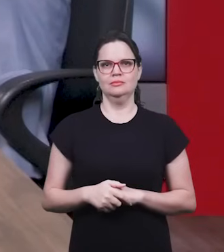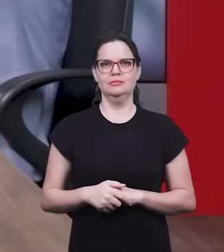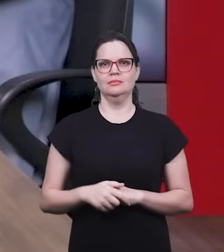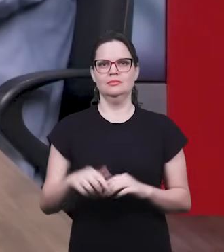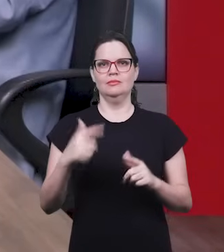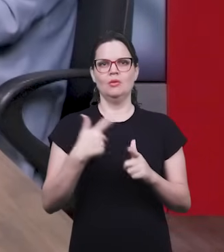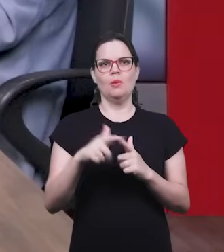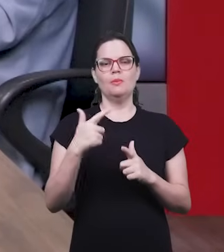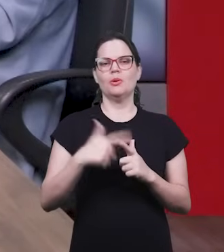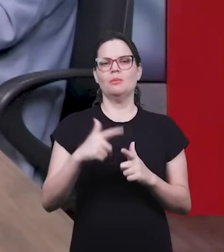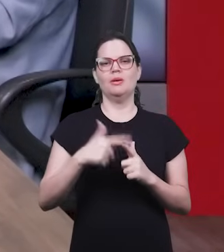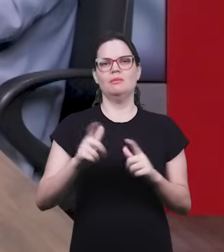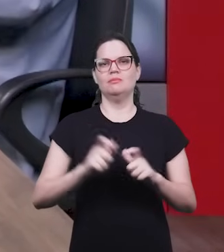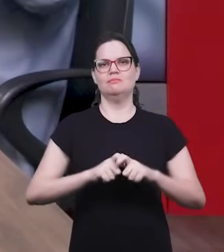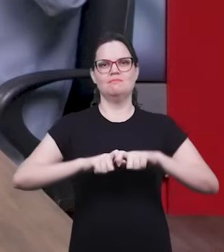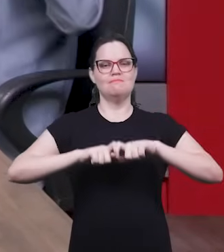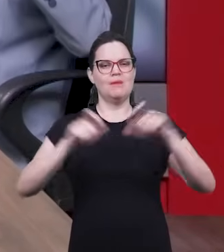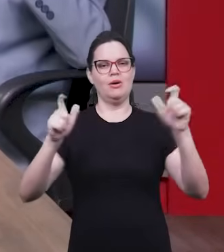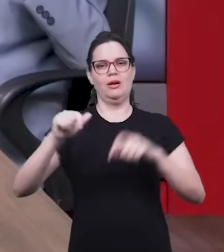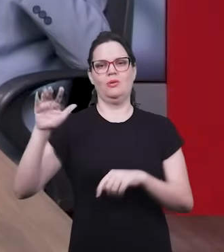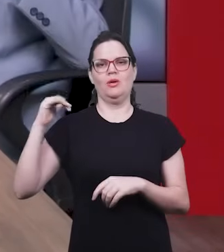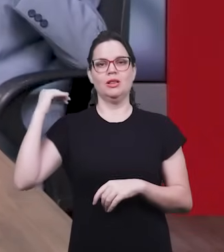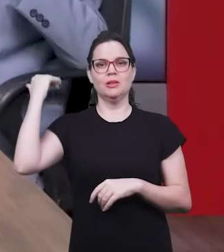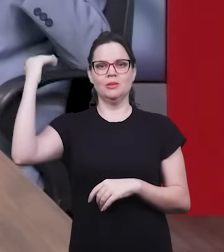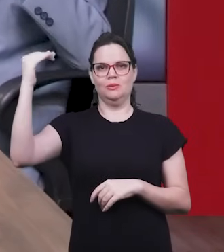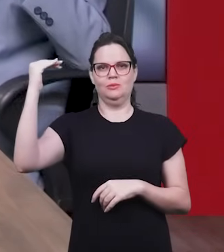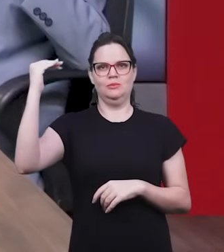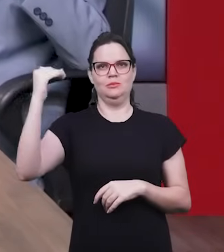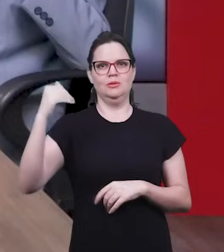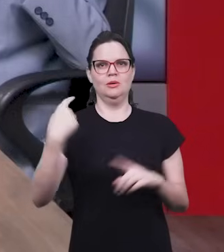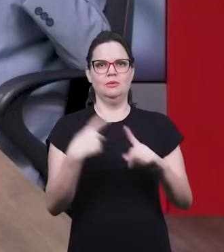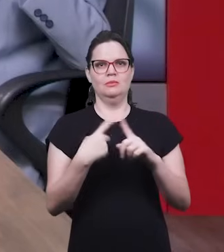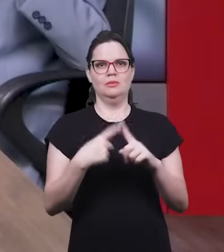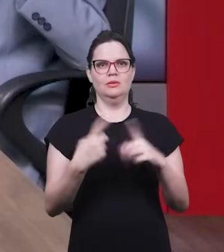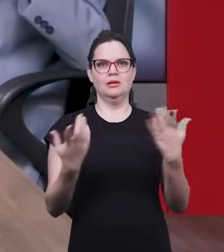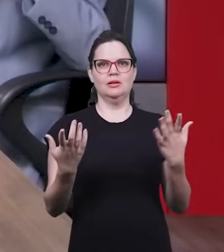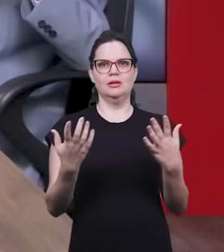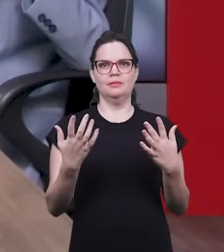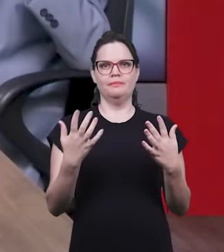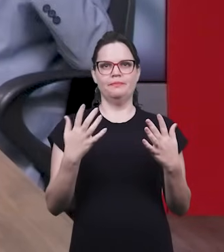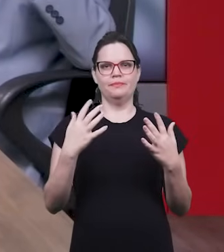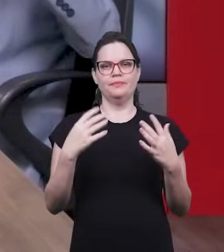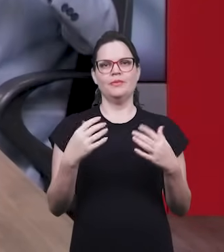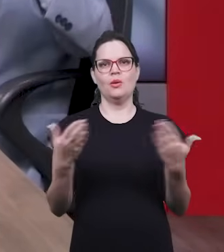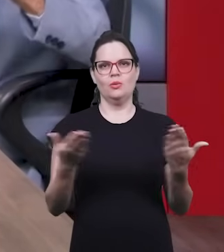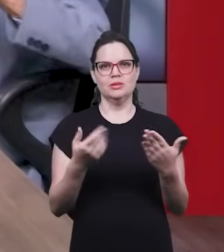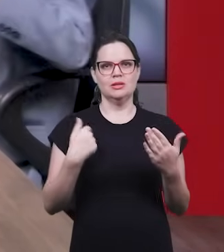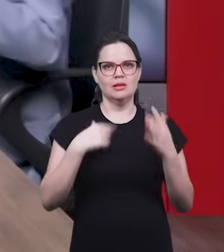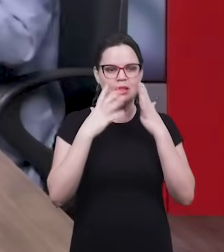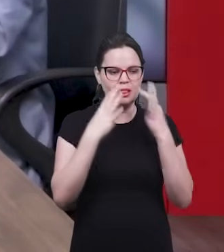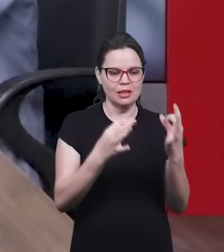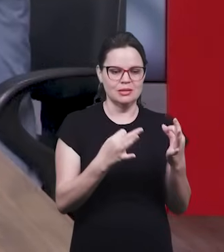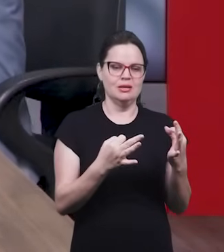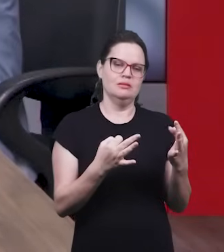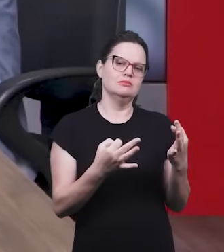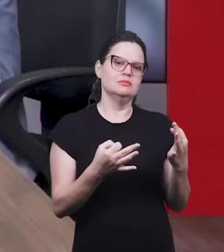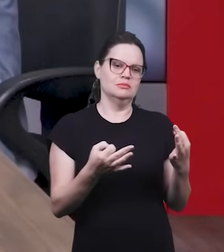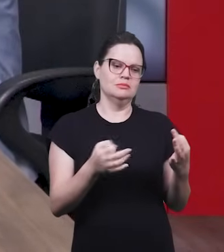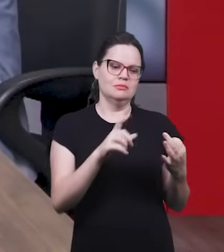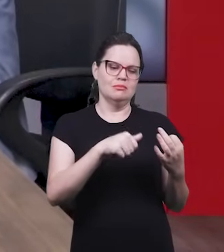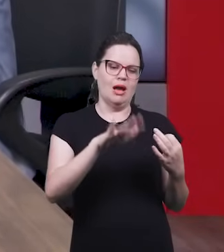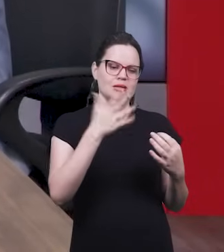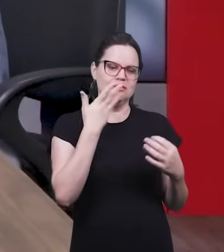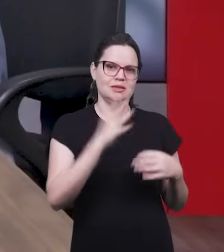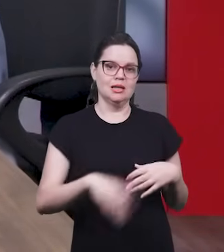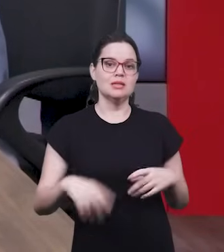atenção, né? Não, o problema é atenção, né? Antigamente você não tinha atenção. Hoje você tem, quer dizer, quando eu peguei